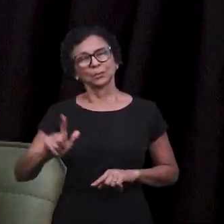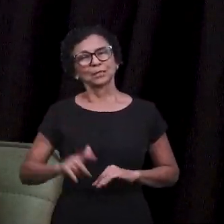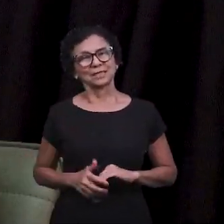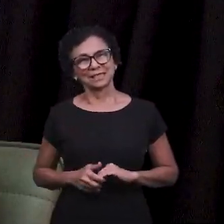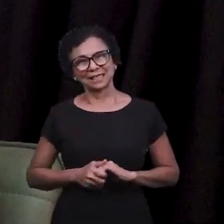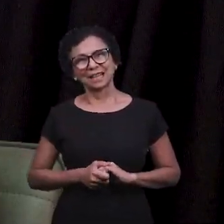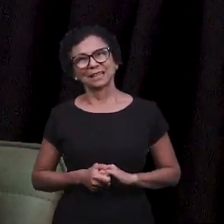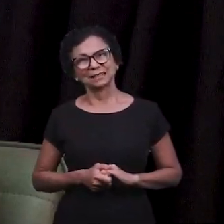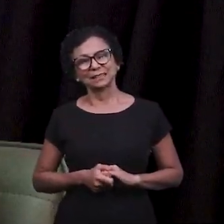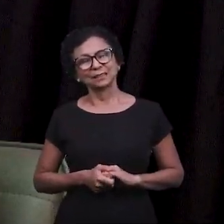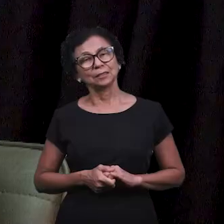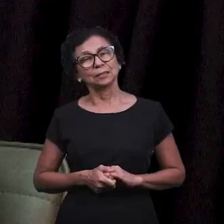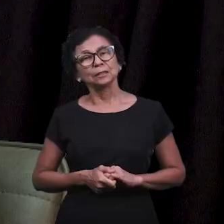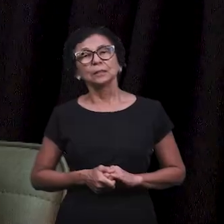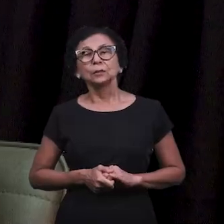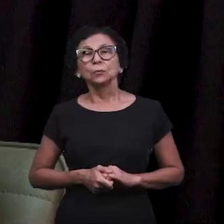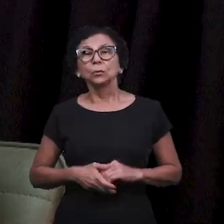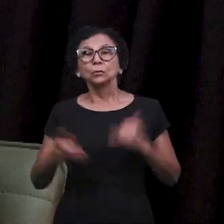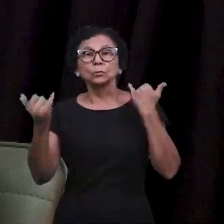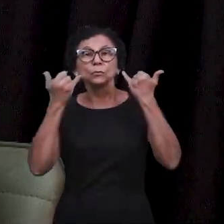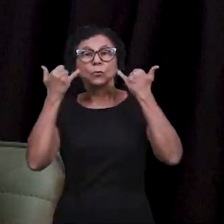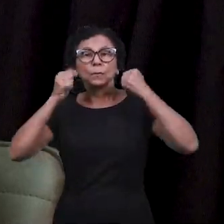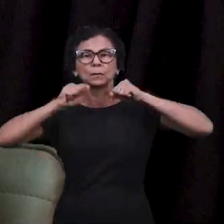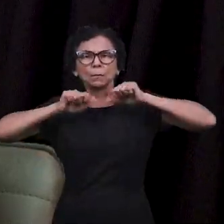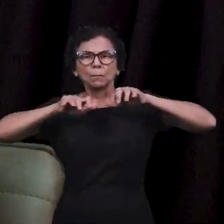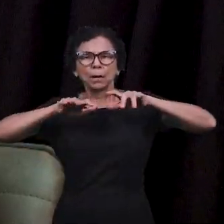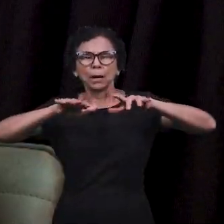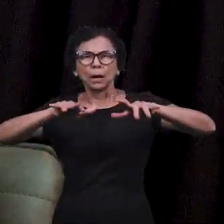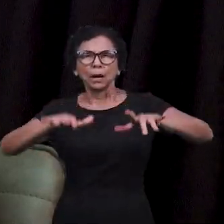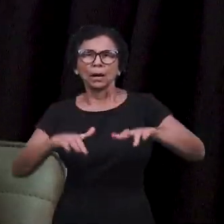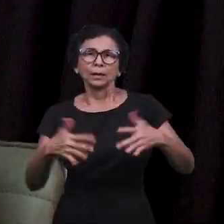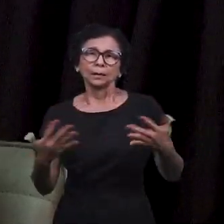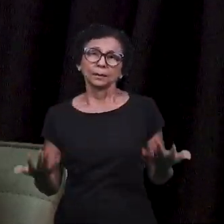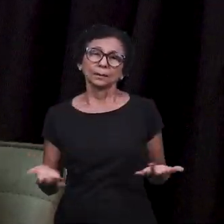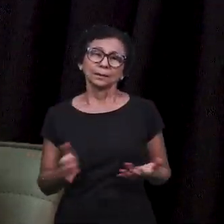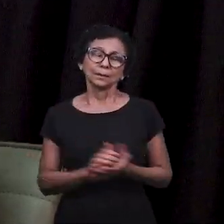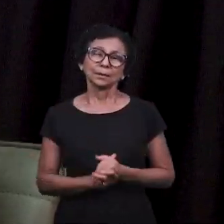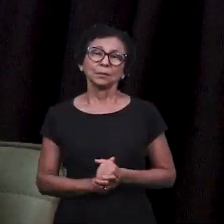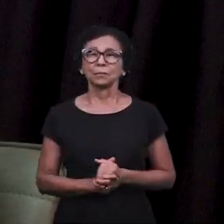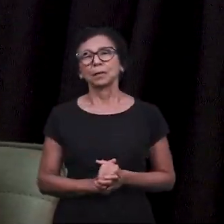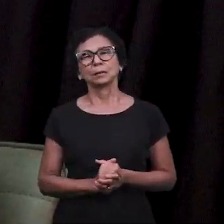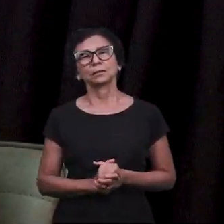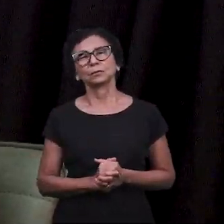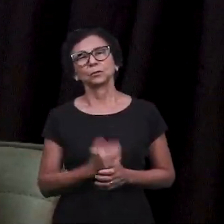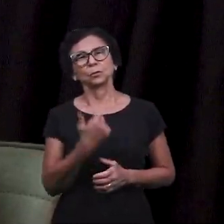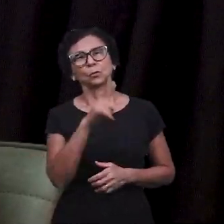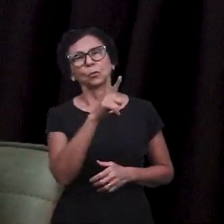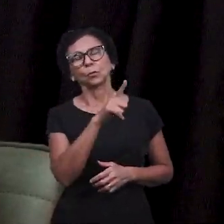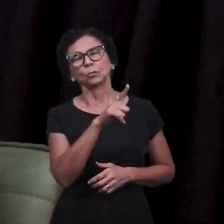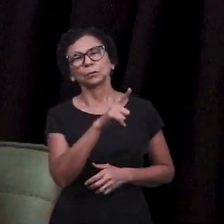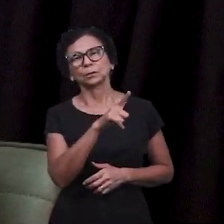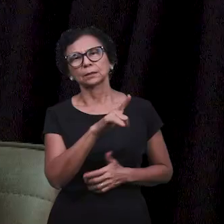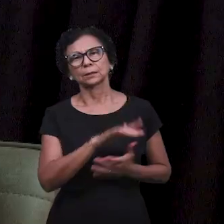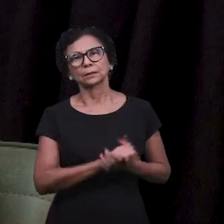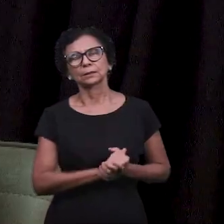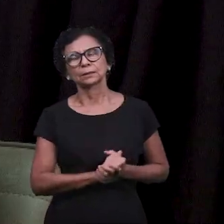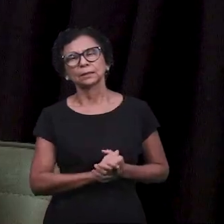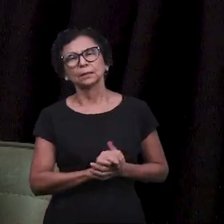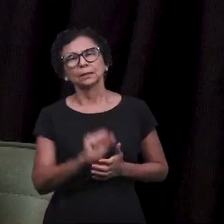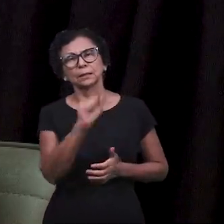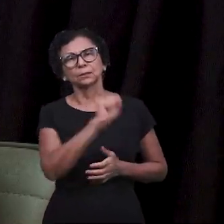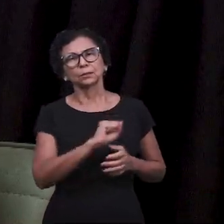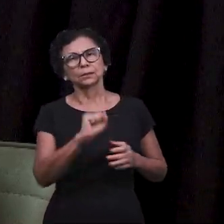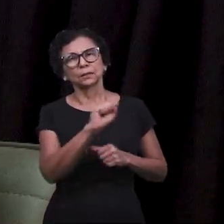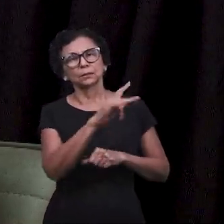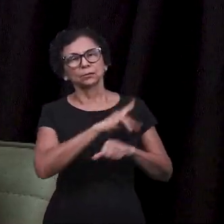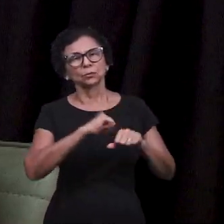da informação e também de pressão, muitas vezes, infelizmente, de órgãos internacionais ou mesmo nacionais. Então a gente acha que a minha visão é